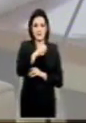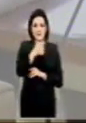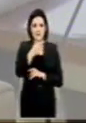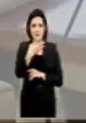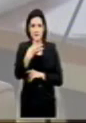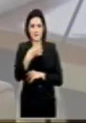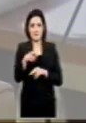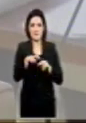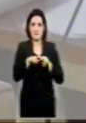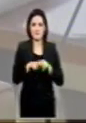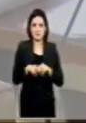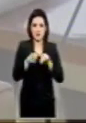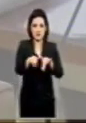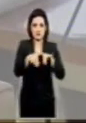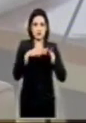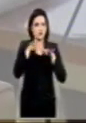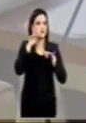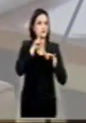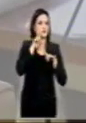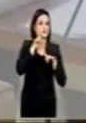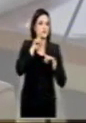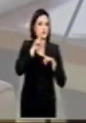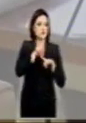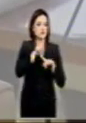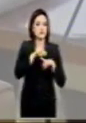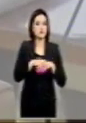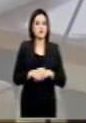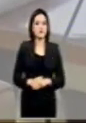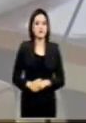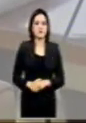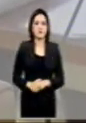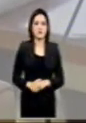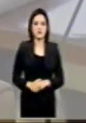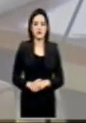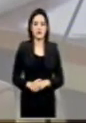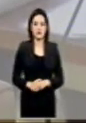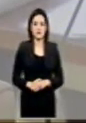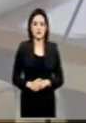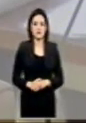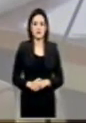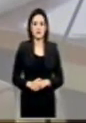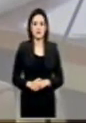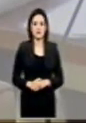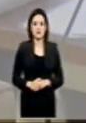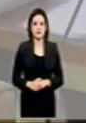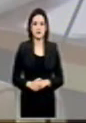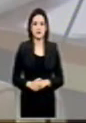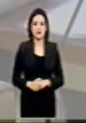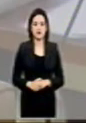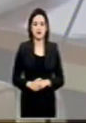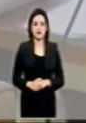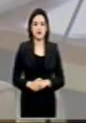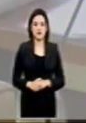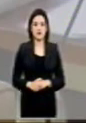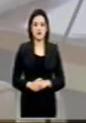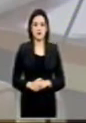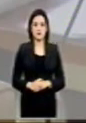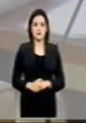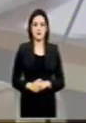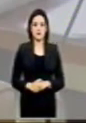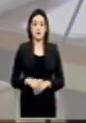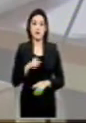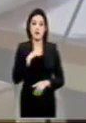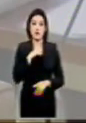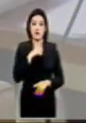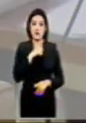Corte Norte-Americana, no caso Nix versus Williams, o que se projeta dentre nós